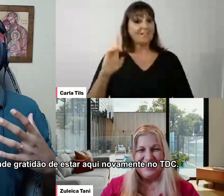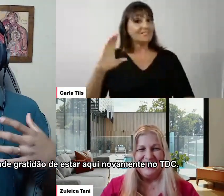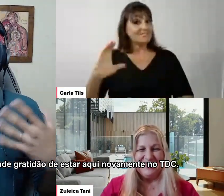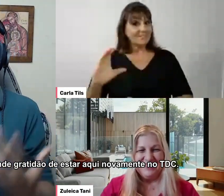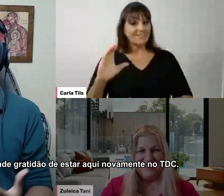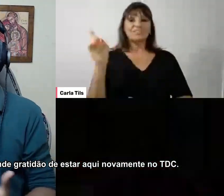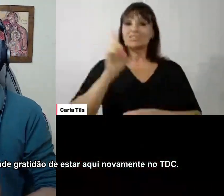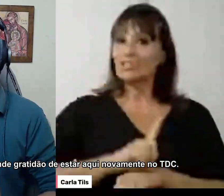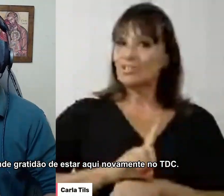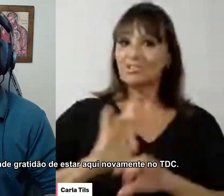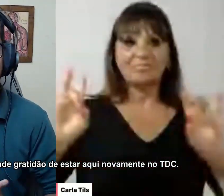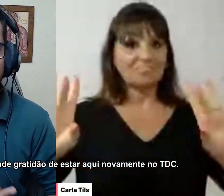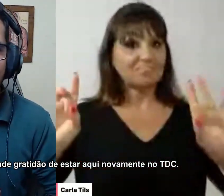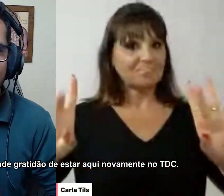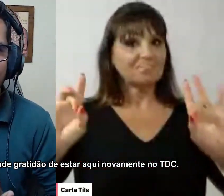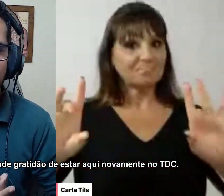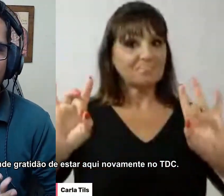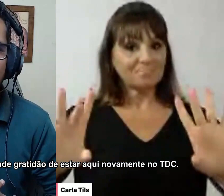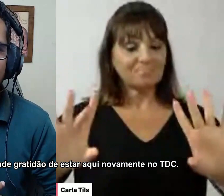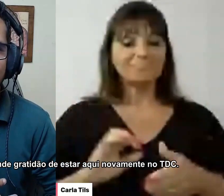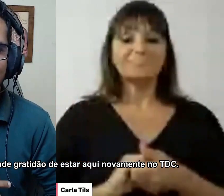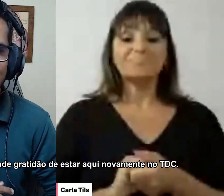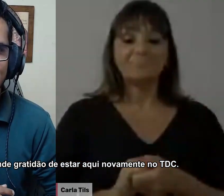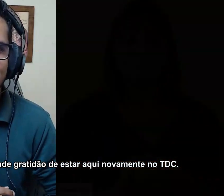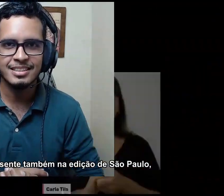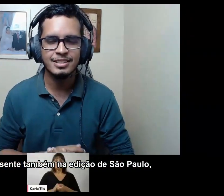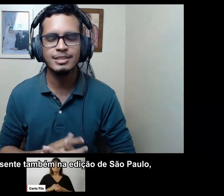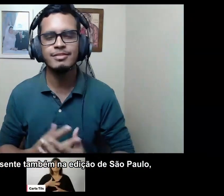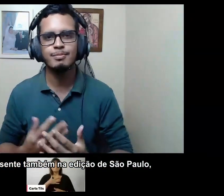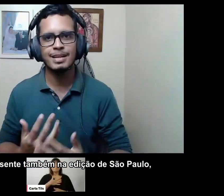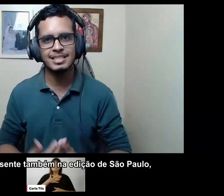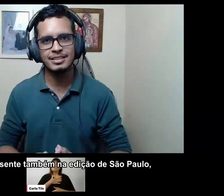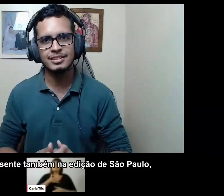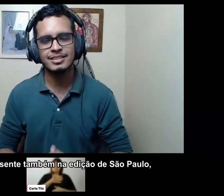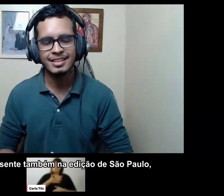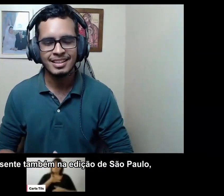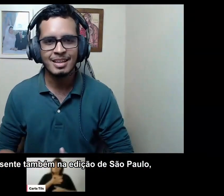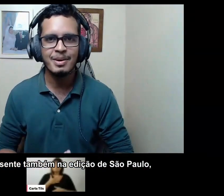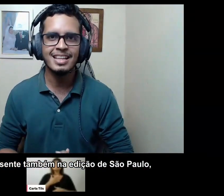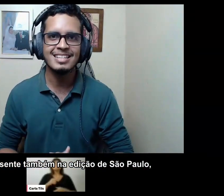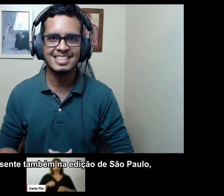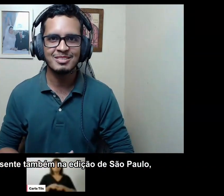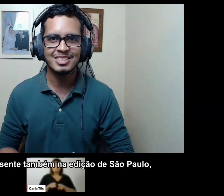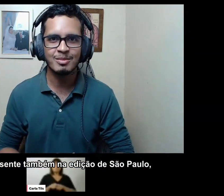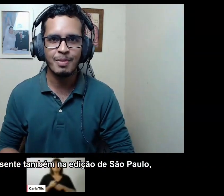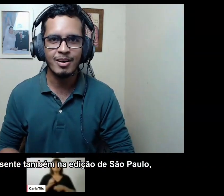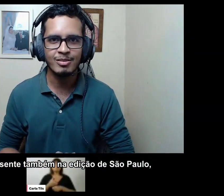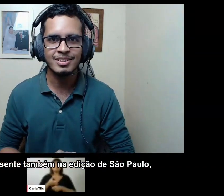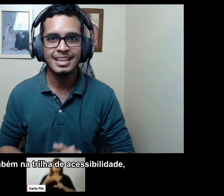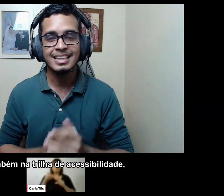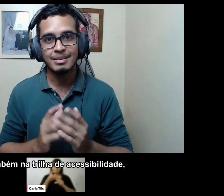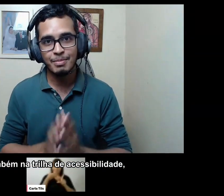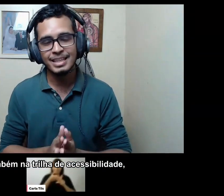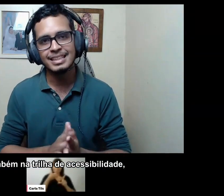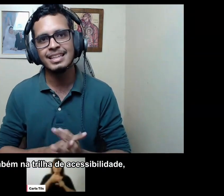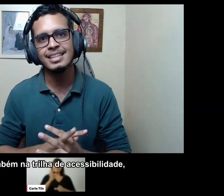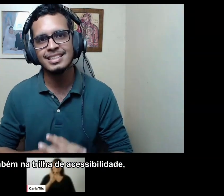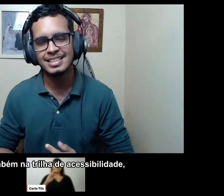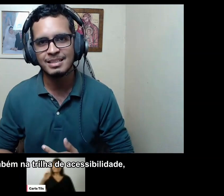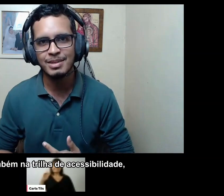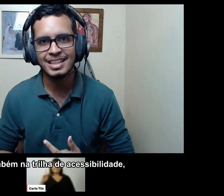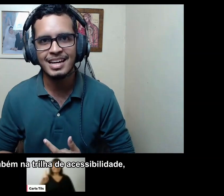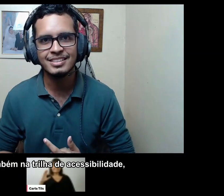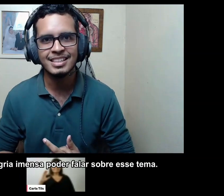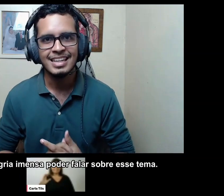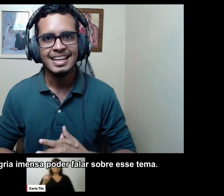a grande gratidão de estar aqui novamente no TDC. Tive presente também na edição de São Paulo, também na trilha